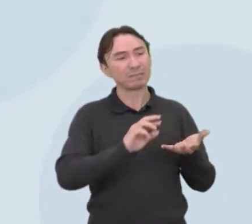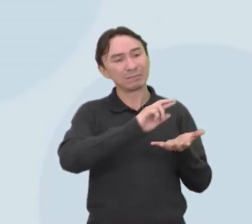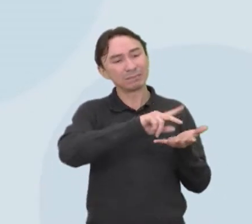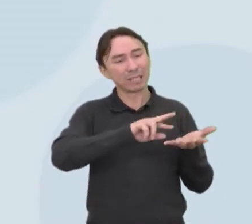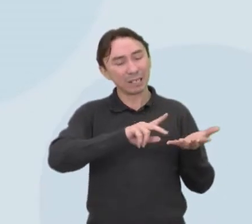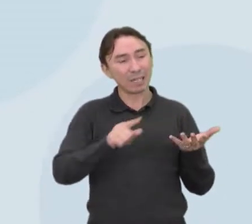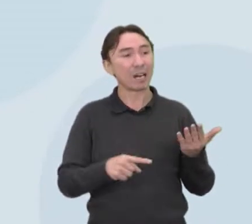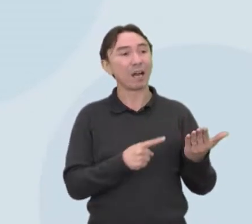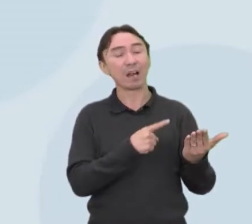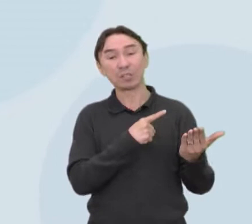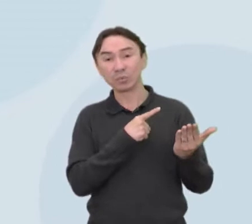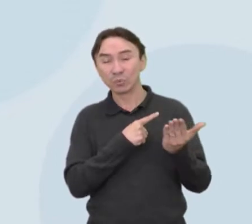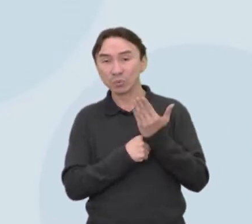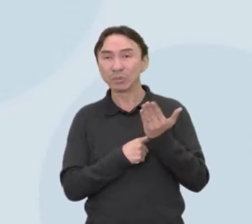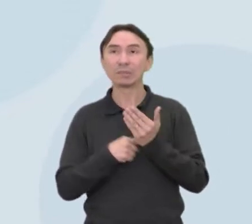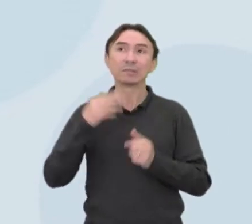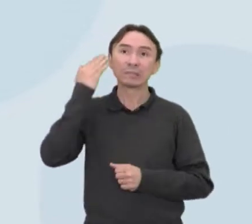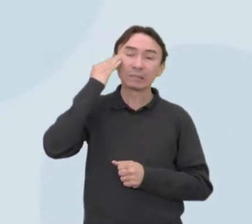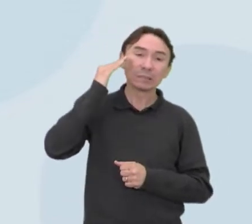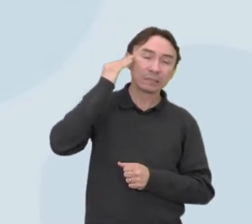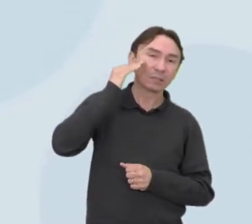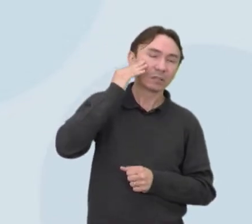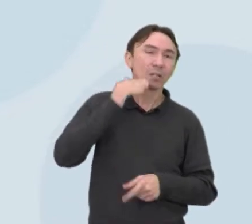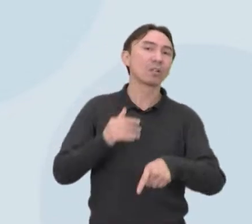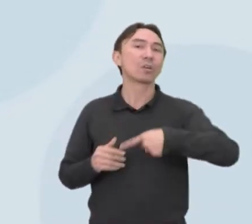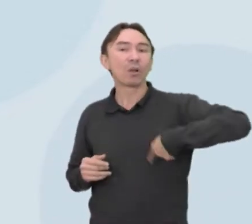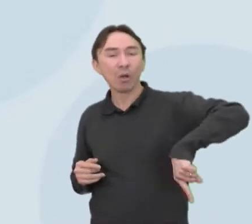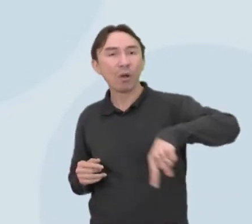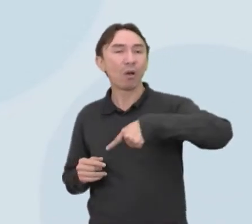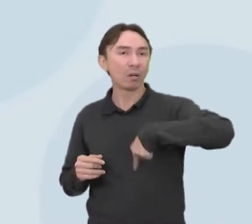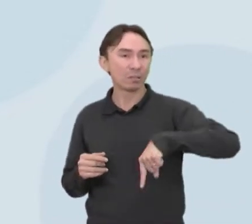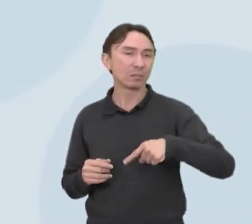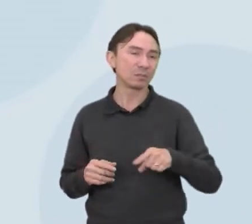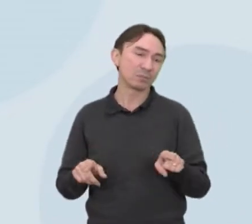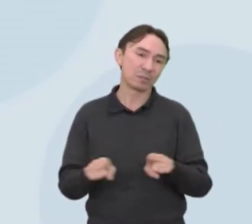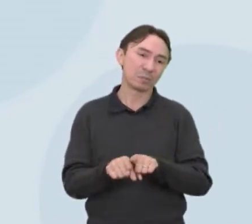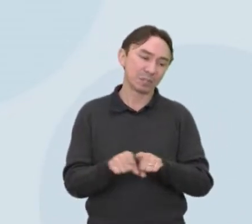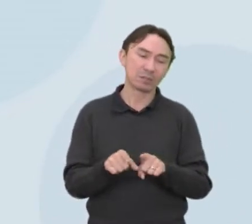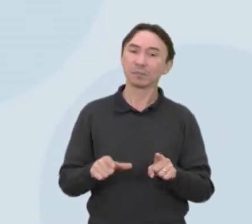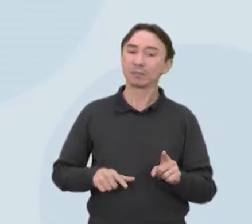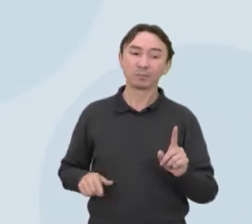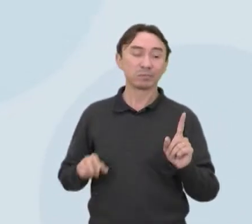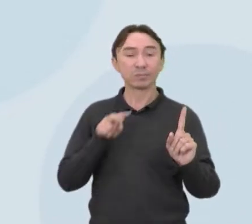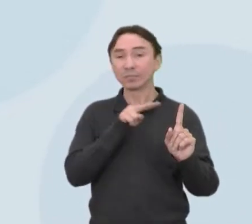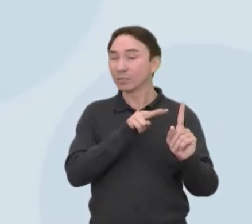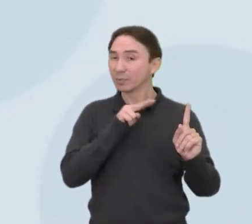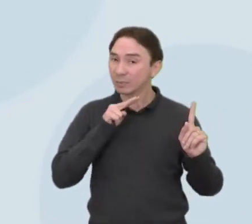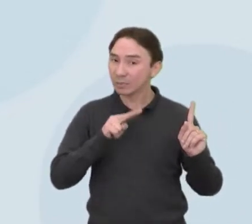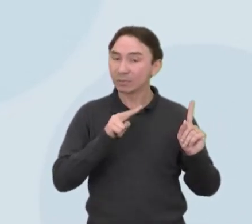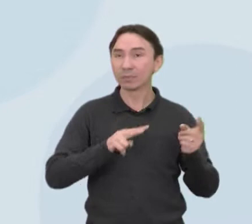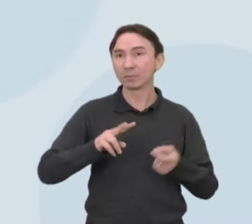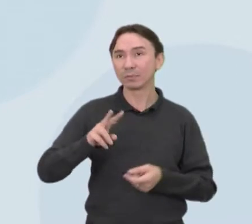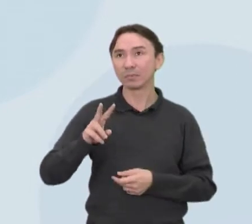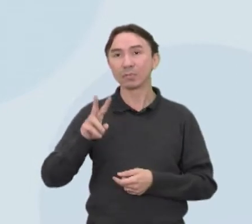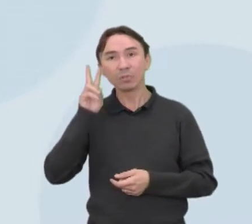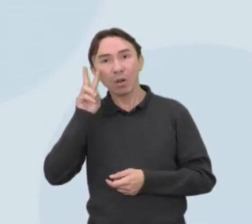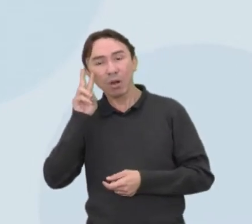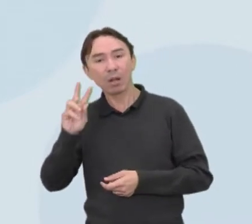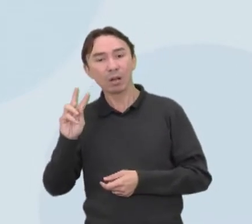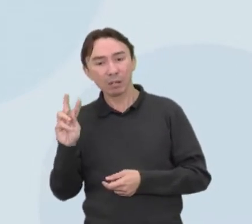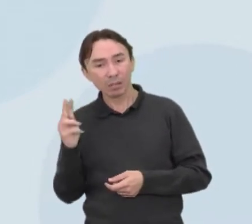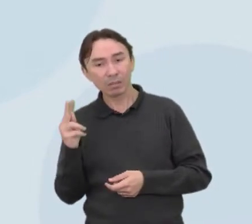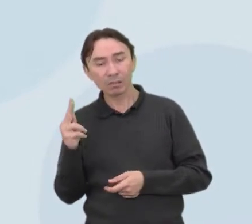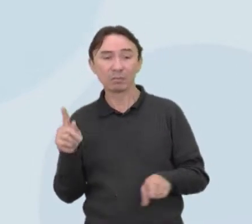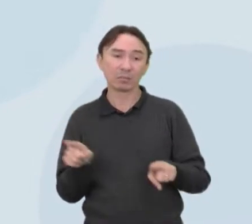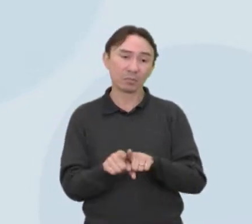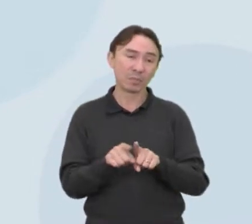entender muito de nós mesmos, em muito pelo prisma da história, mas também da sociologia, né? A